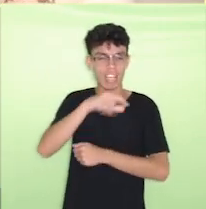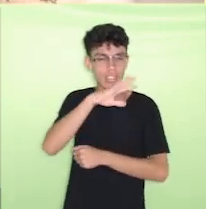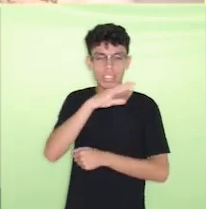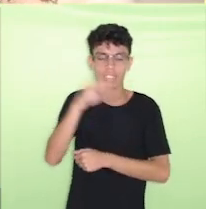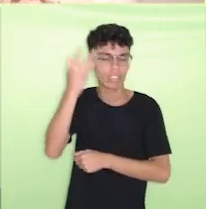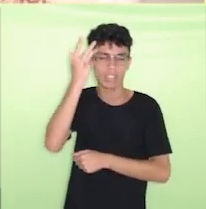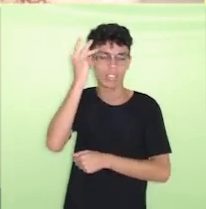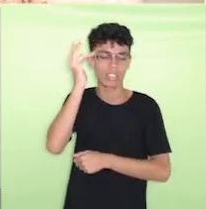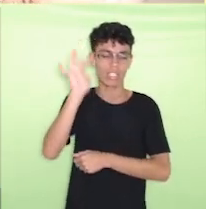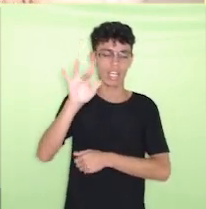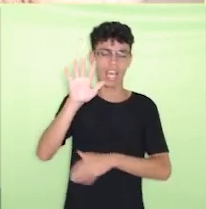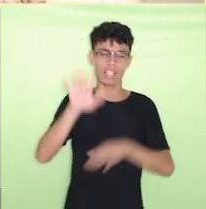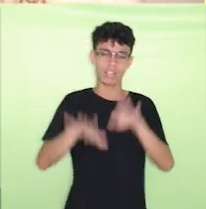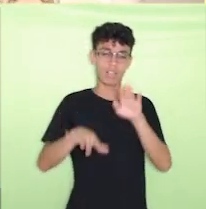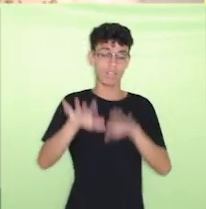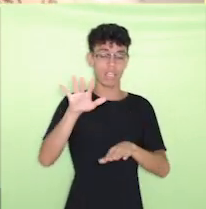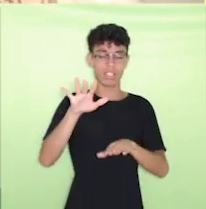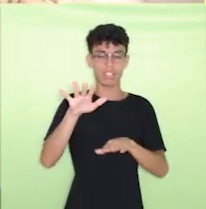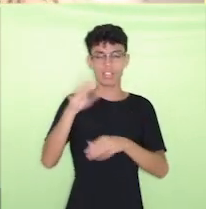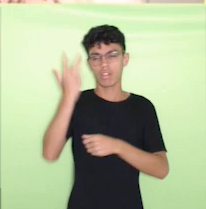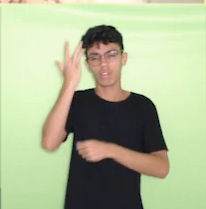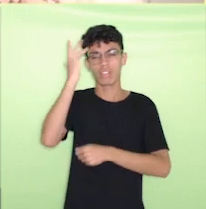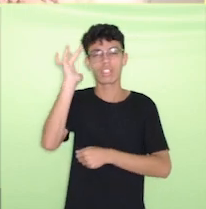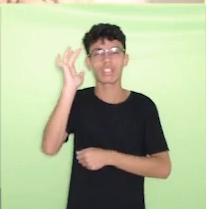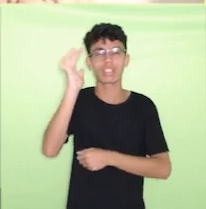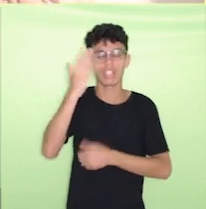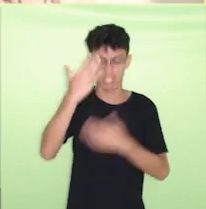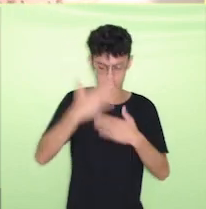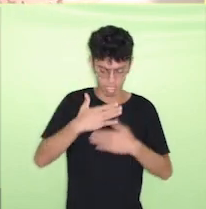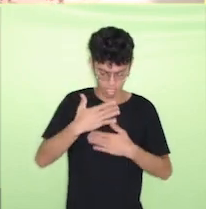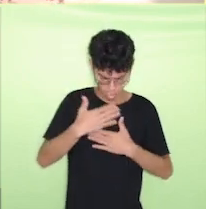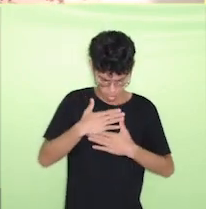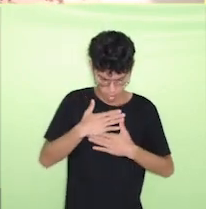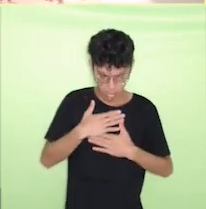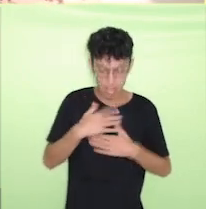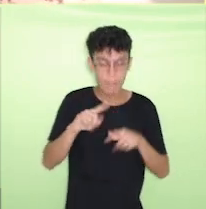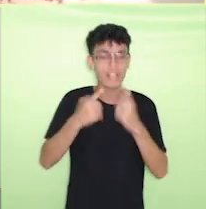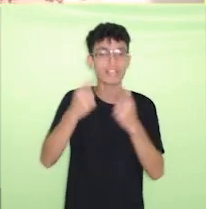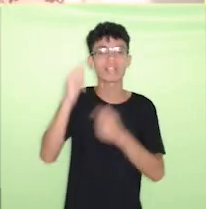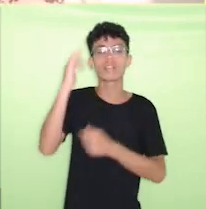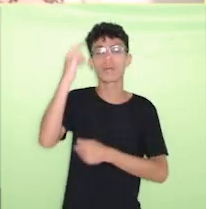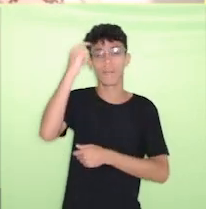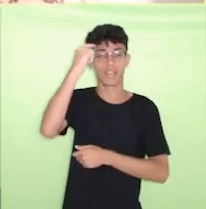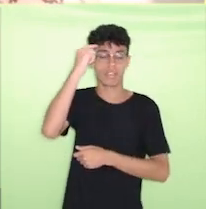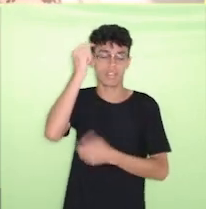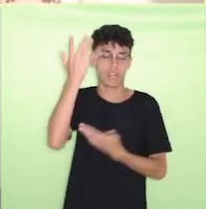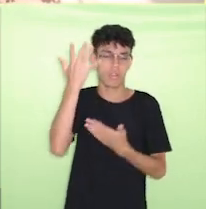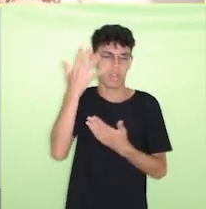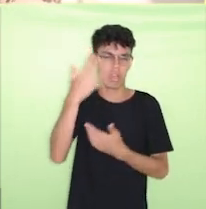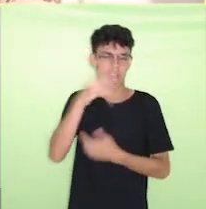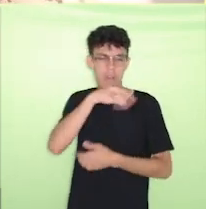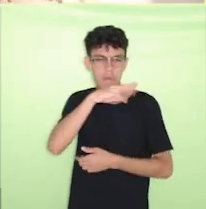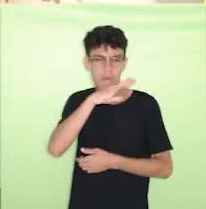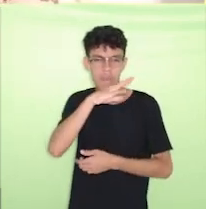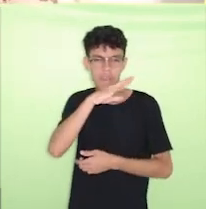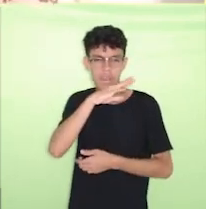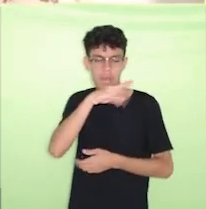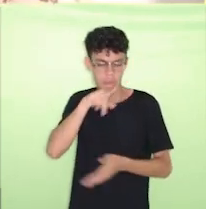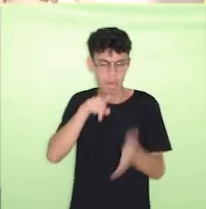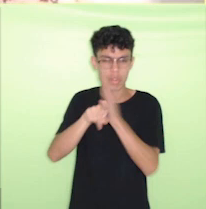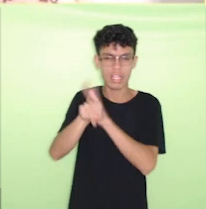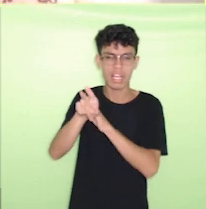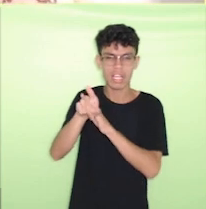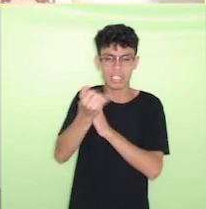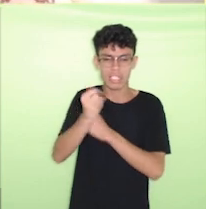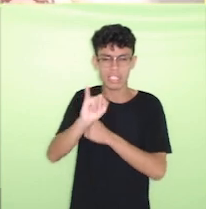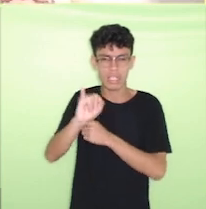sei. Muitas vezes eu nem sei quem eu sou. Mas eu penso que não há mal nenhum em perguntar o que não se entende. Eu gosto de